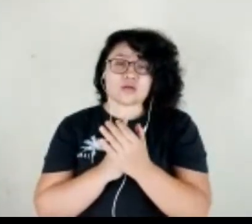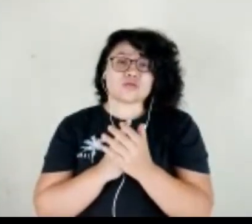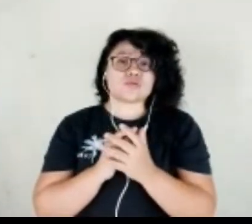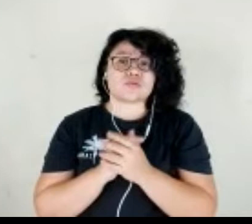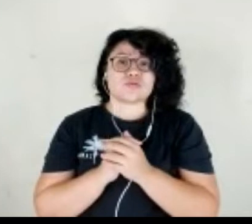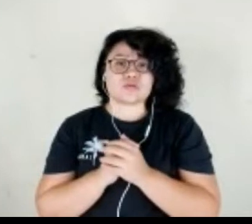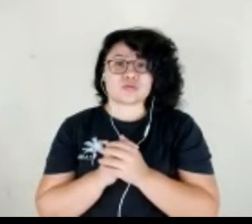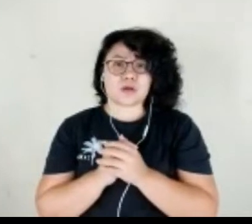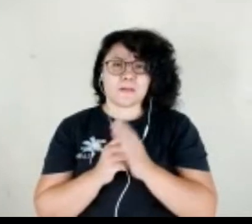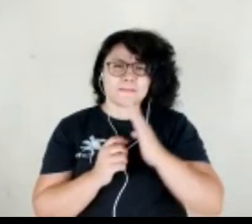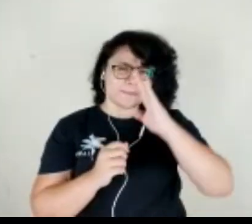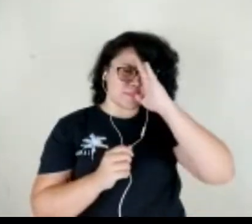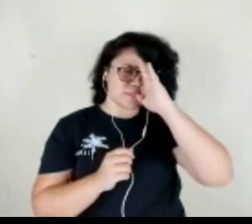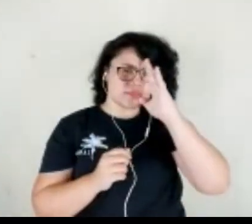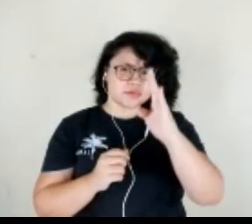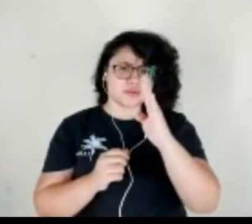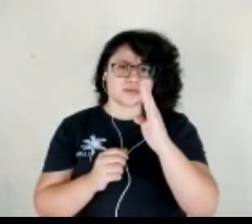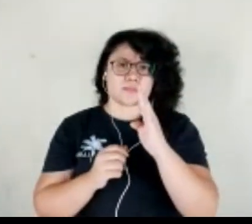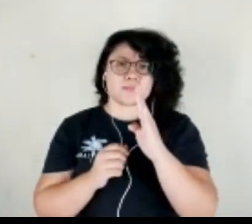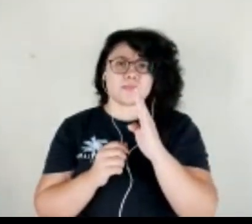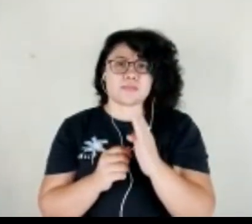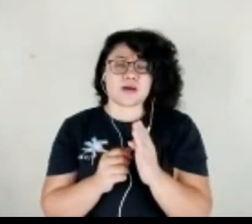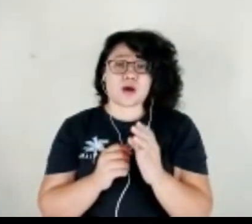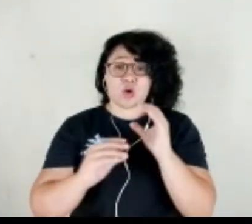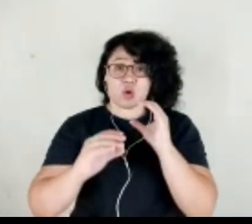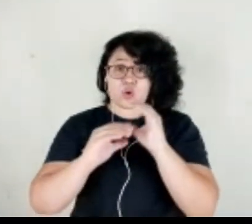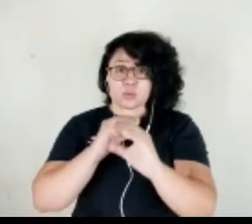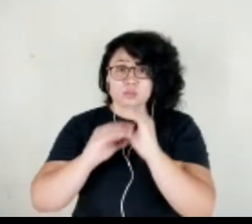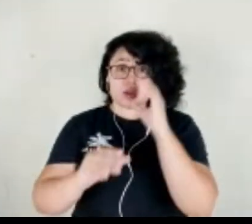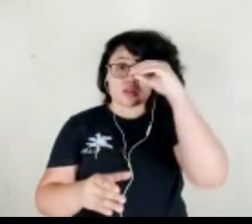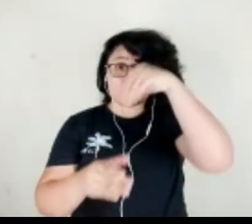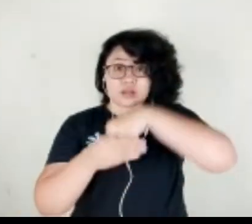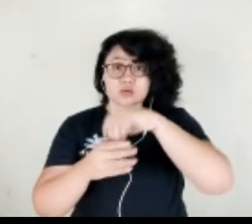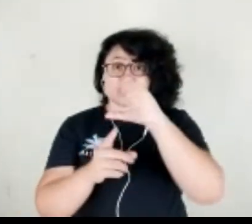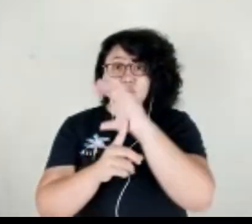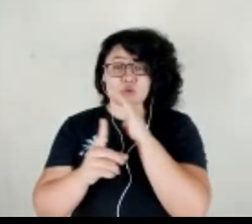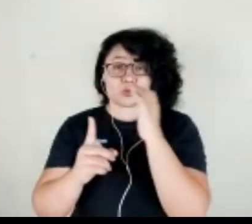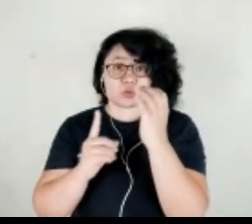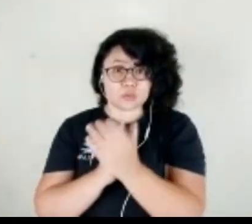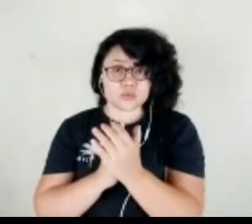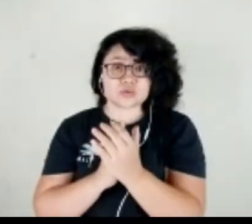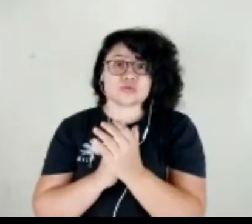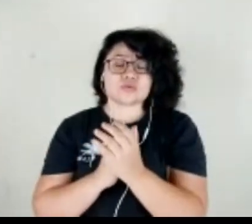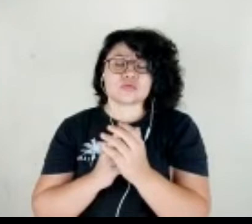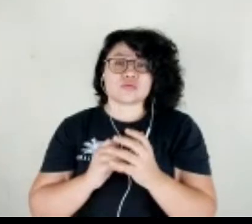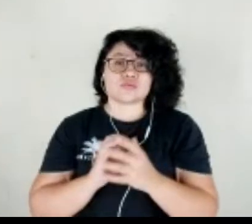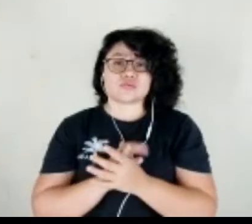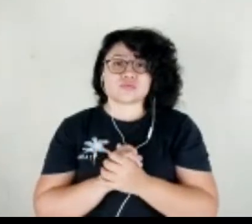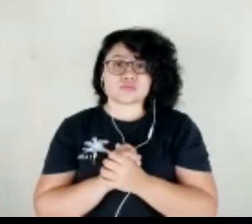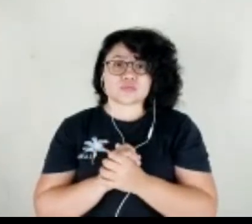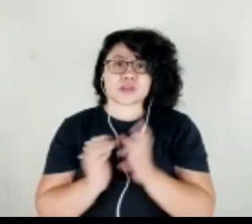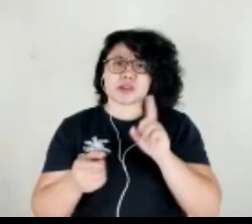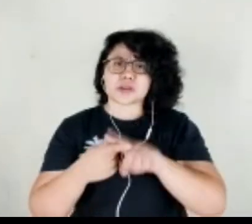comunidade onde o seu principal meio de comunicação, o seu principal